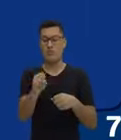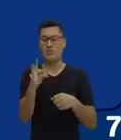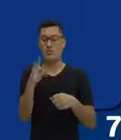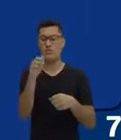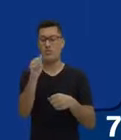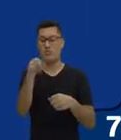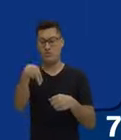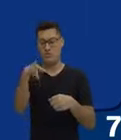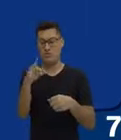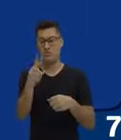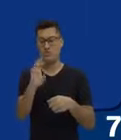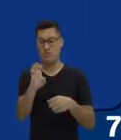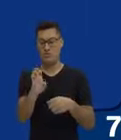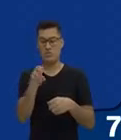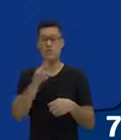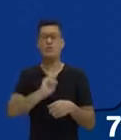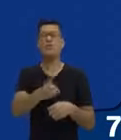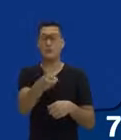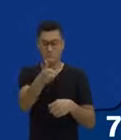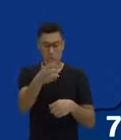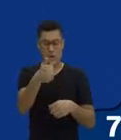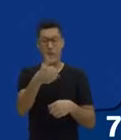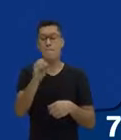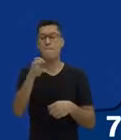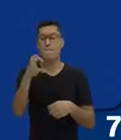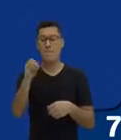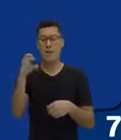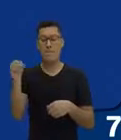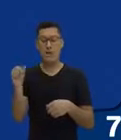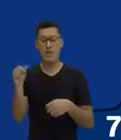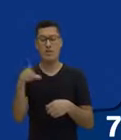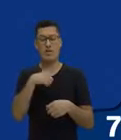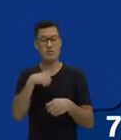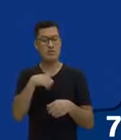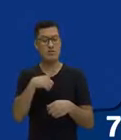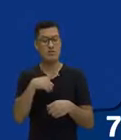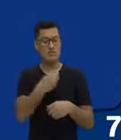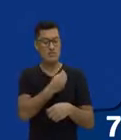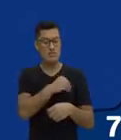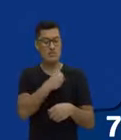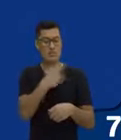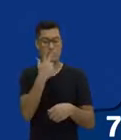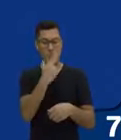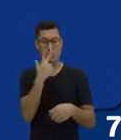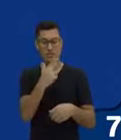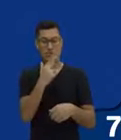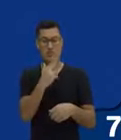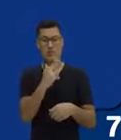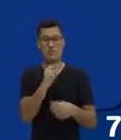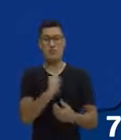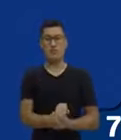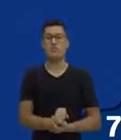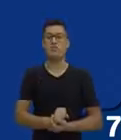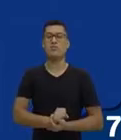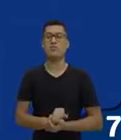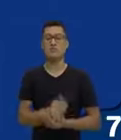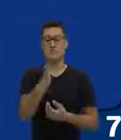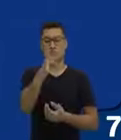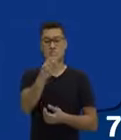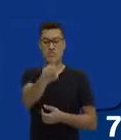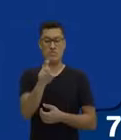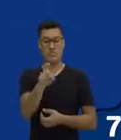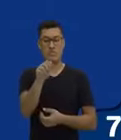Já que todo mês esses R$1.000 vão estar aparecendo na conta dele. Isso. Aí você já faz a relação com a definição da função. F de x igual a